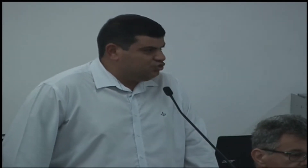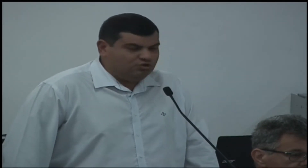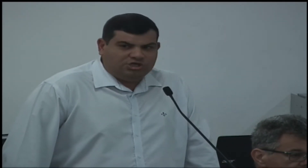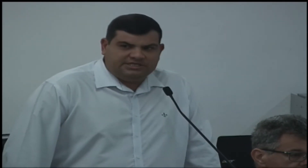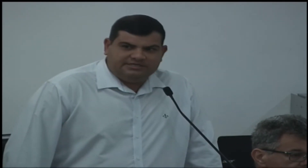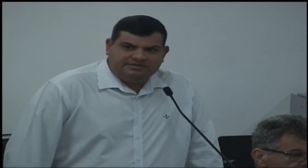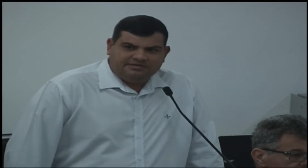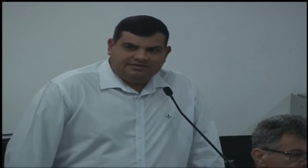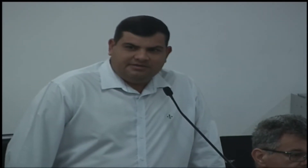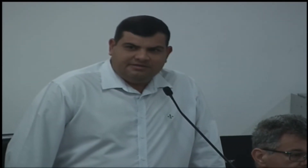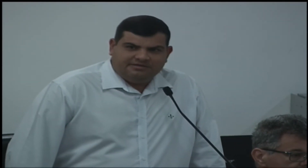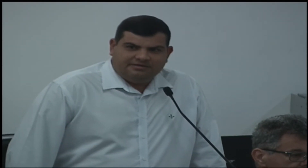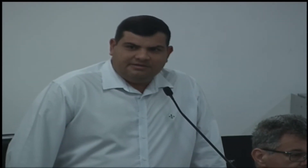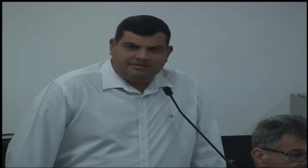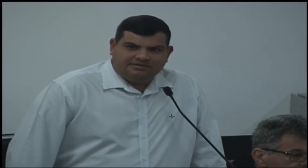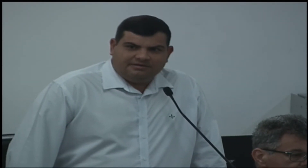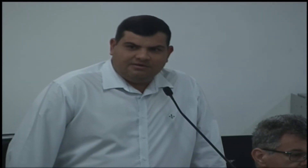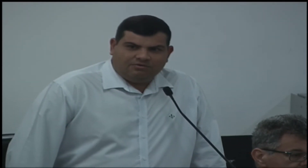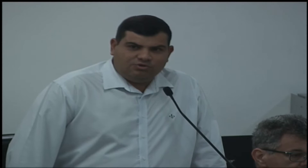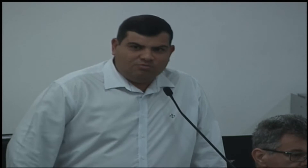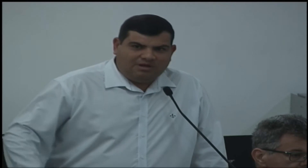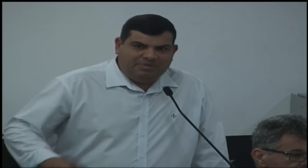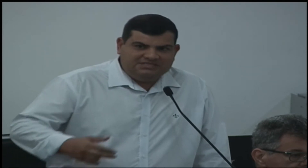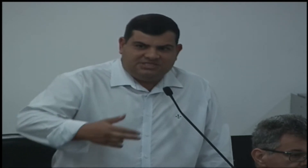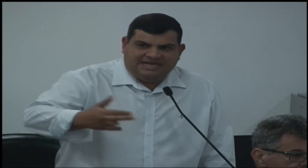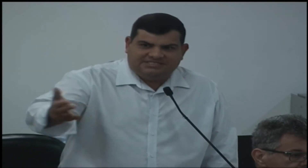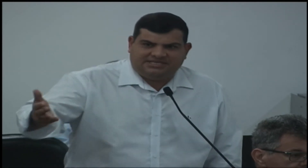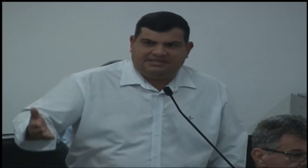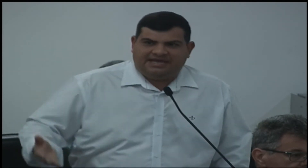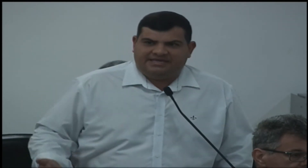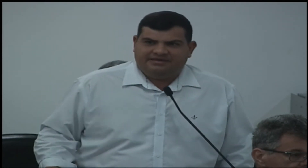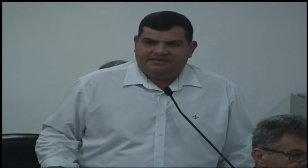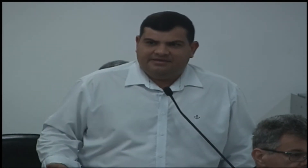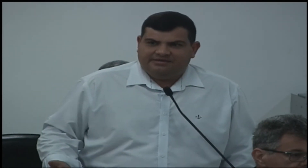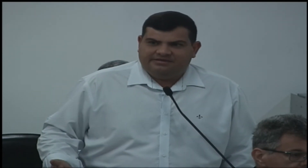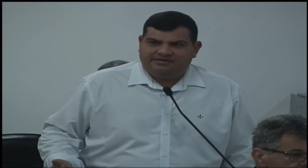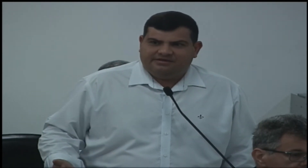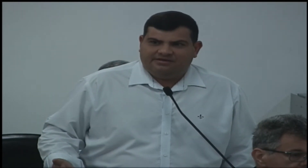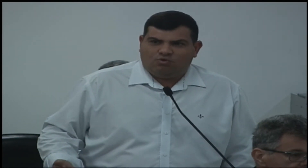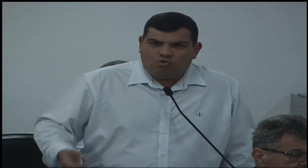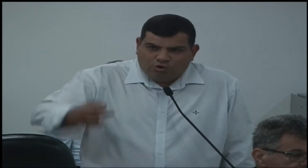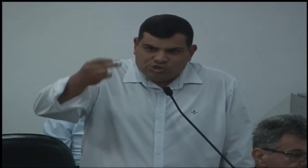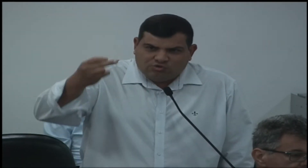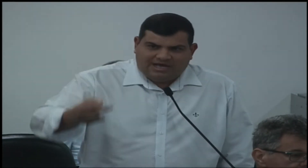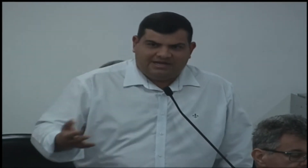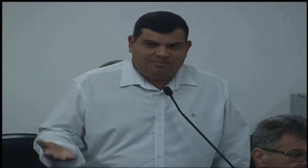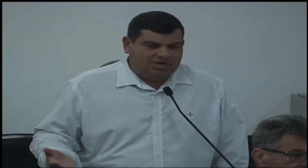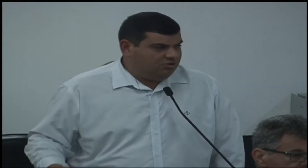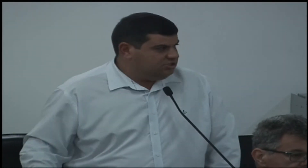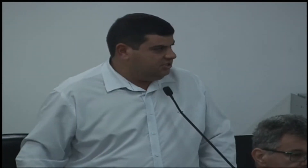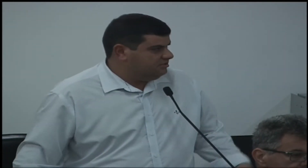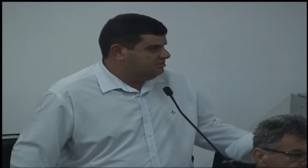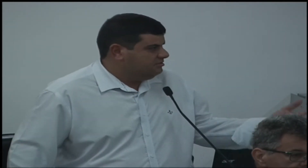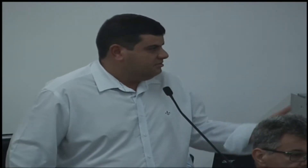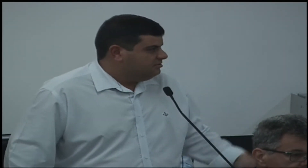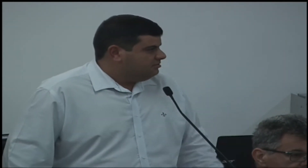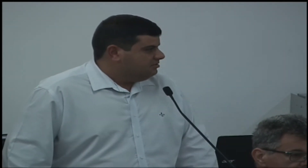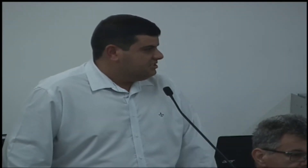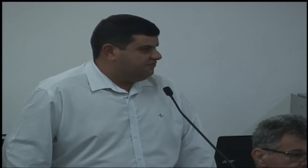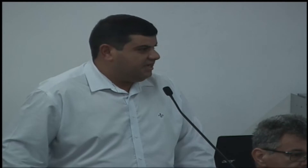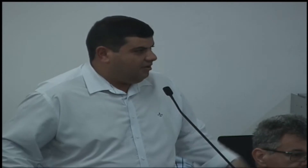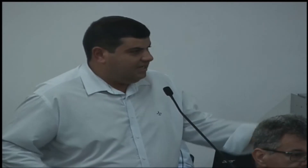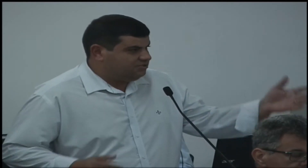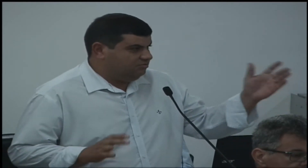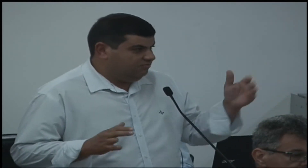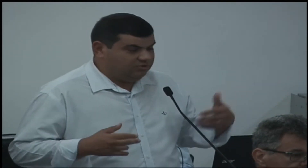não funciona. Contra uma bandidagem que está aí, com grosso calibre, onde,